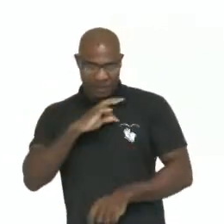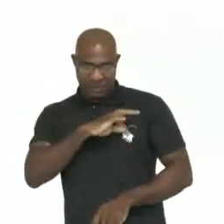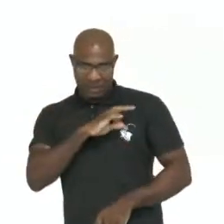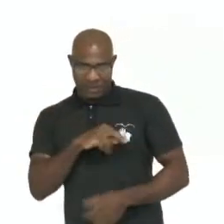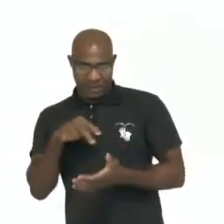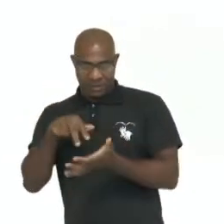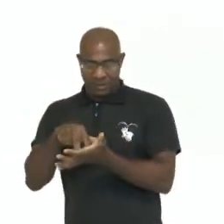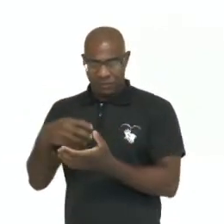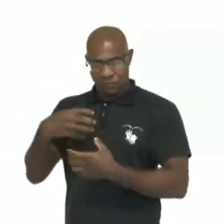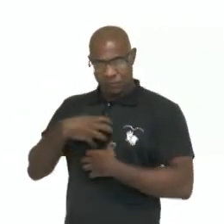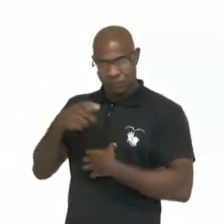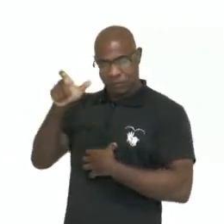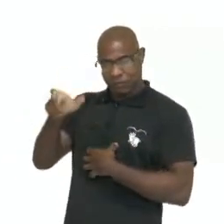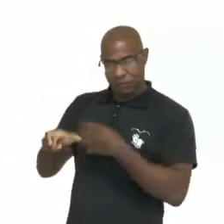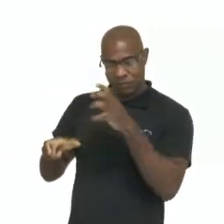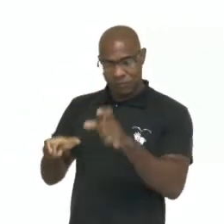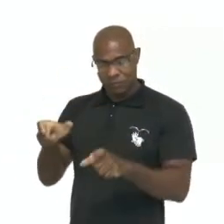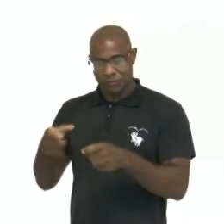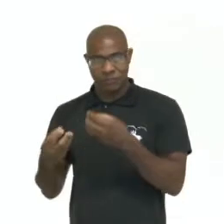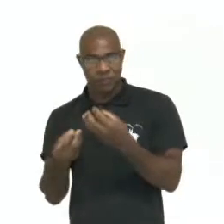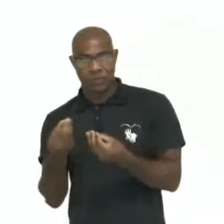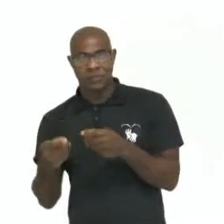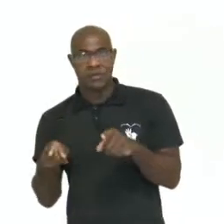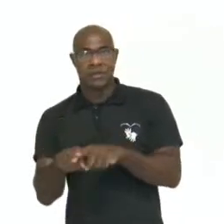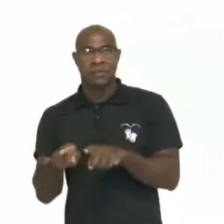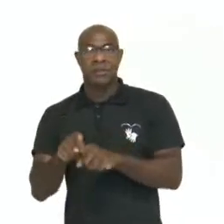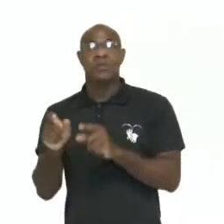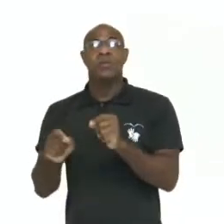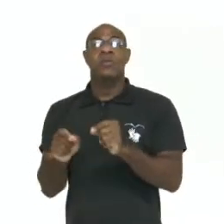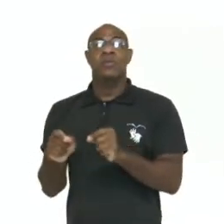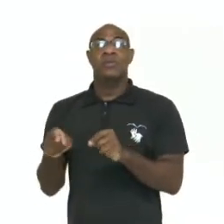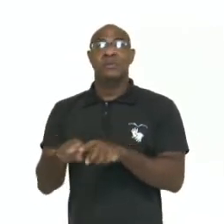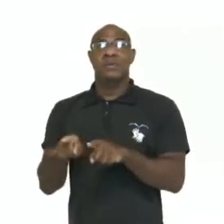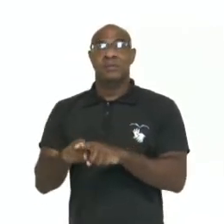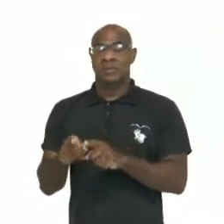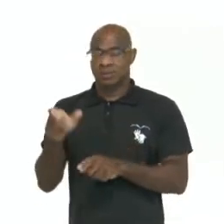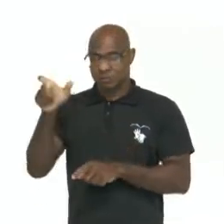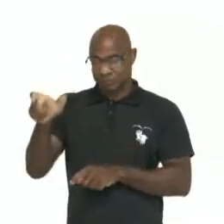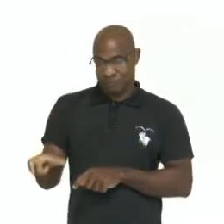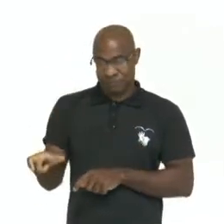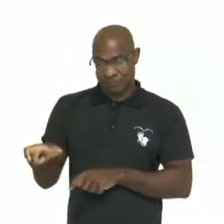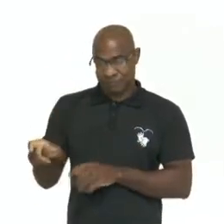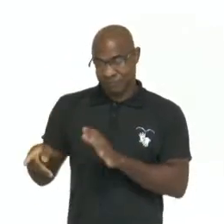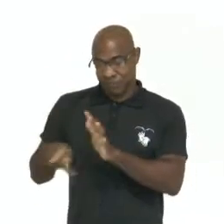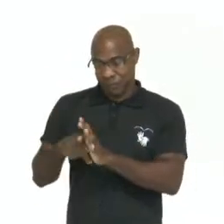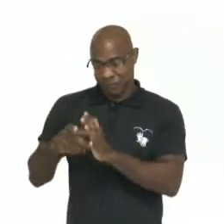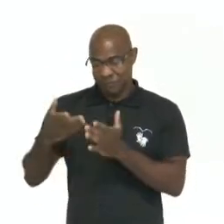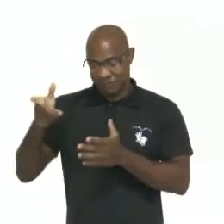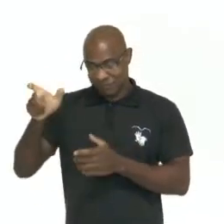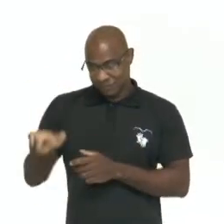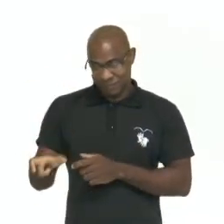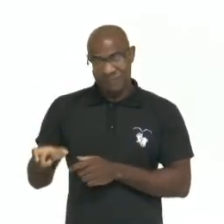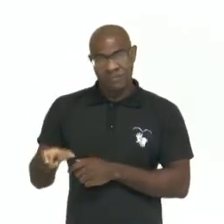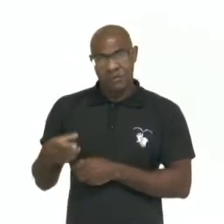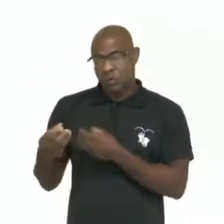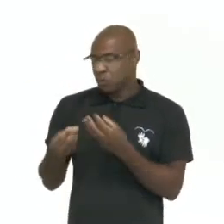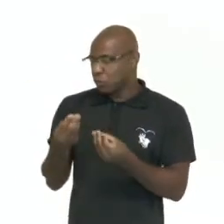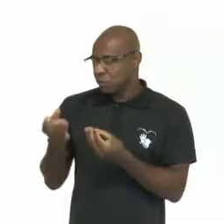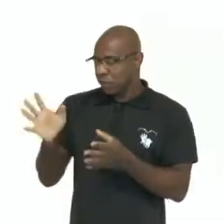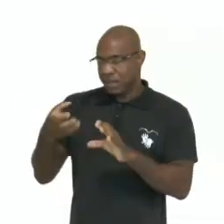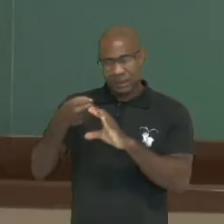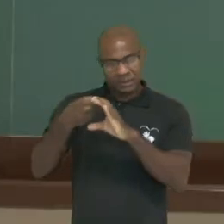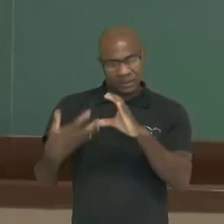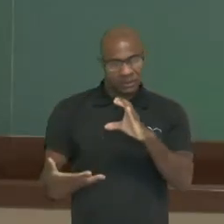o gestual dos movimentos, quanto a performance atlética. Dessa forma, como se